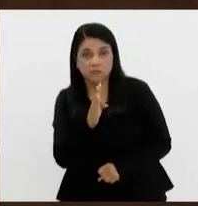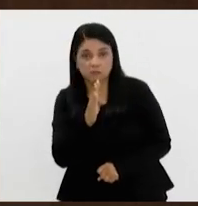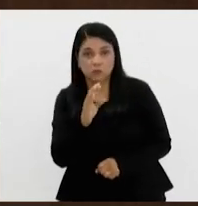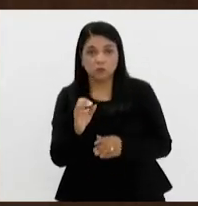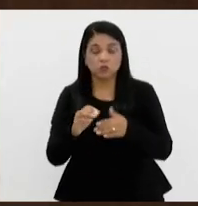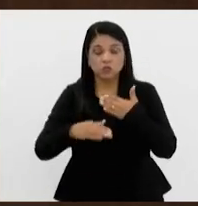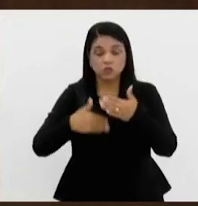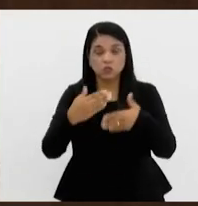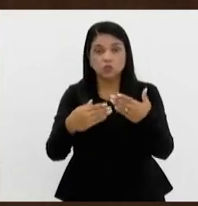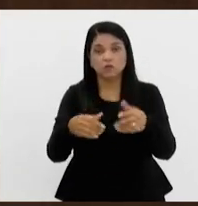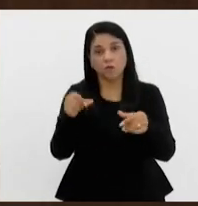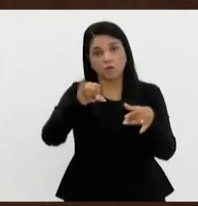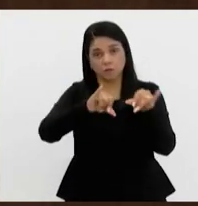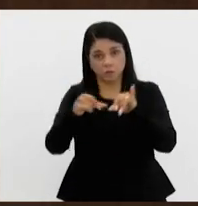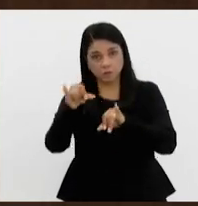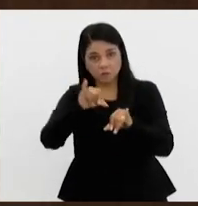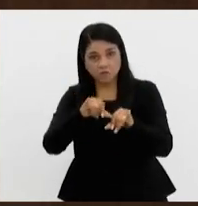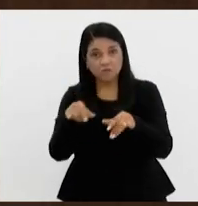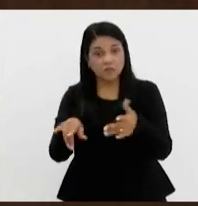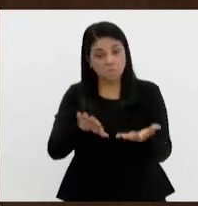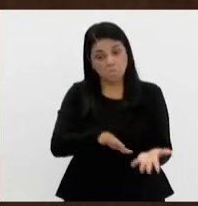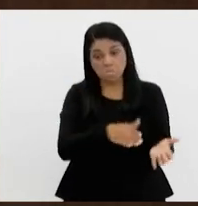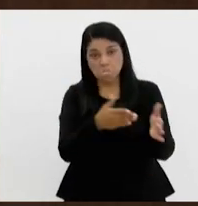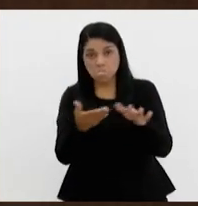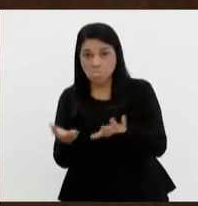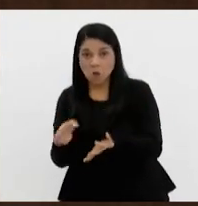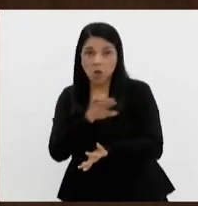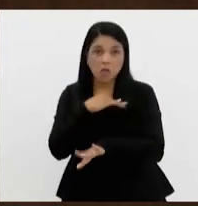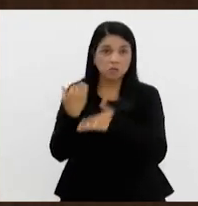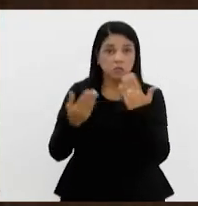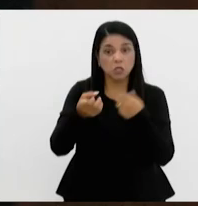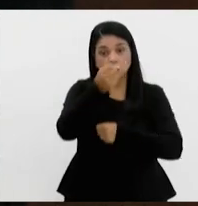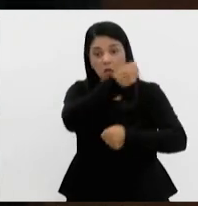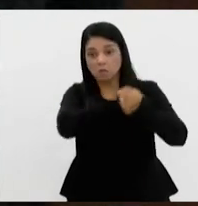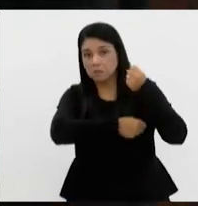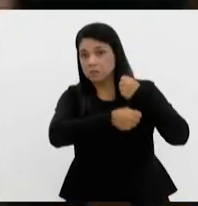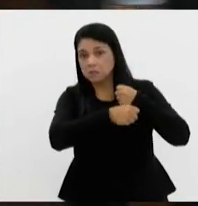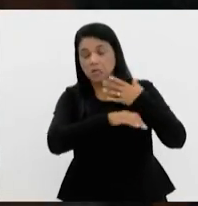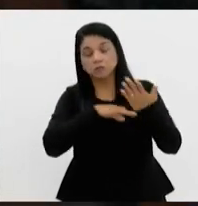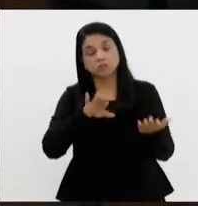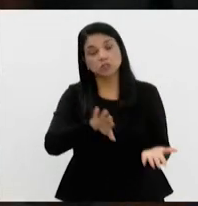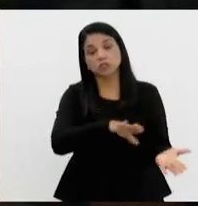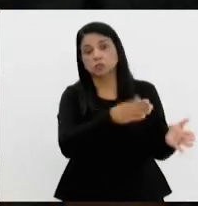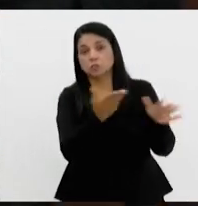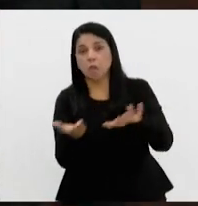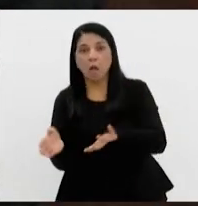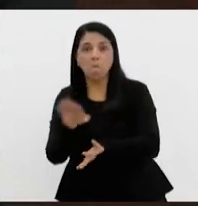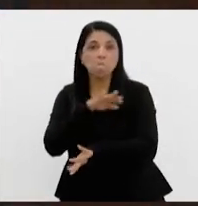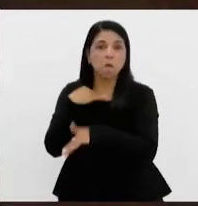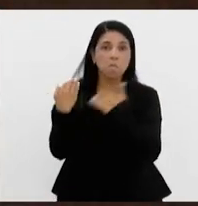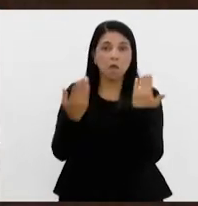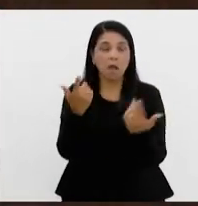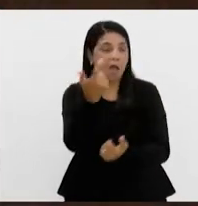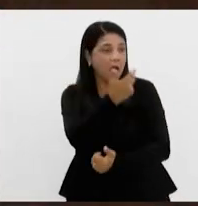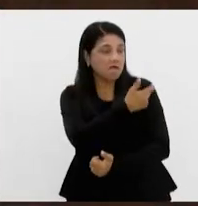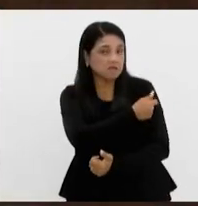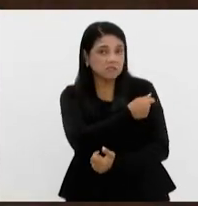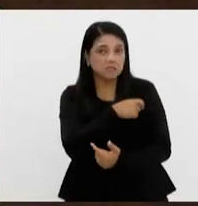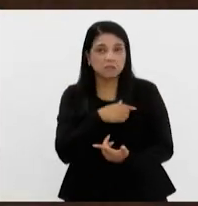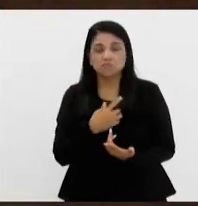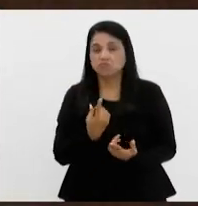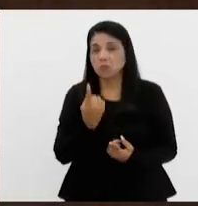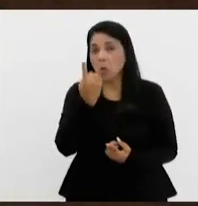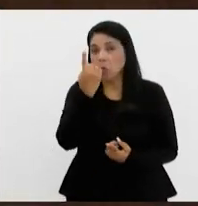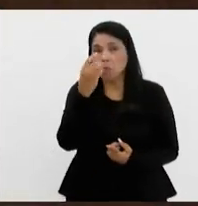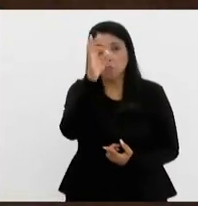Está morrendo gente desde o ano passado. A tal vacina não mal cobre